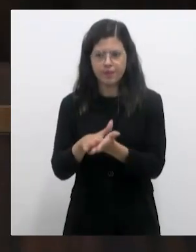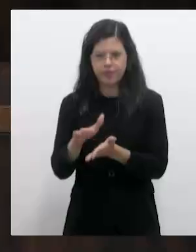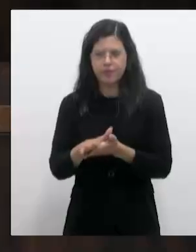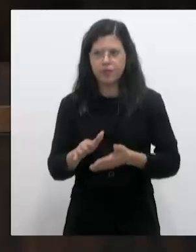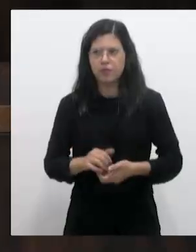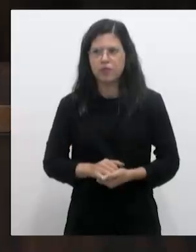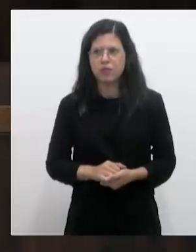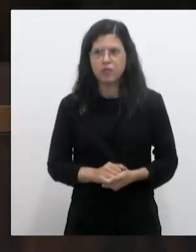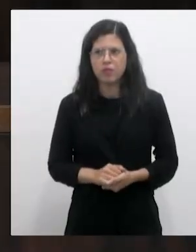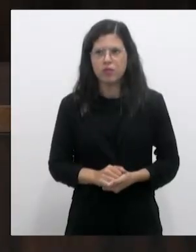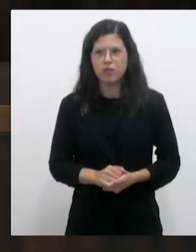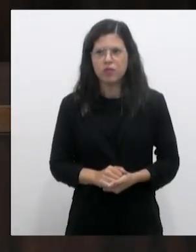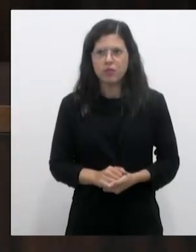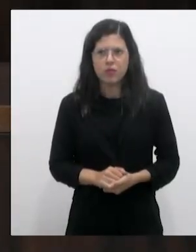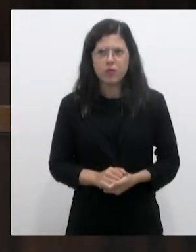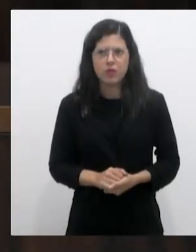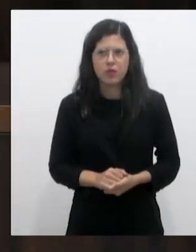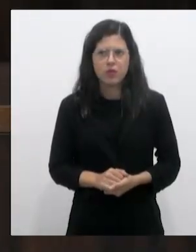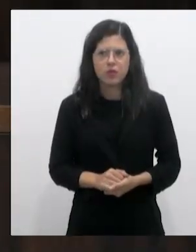promulgação.